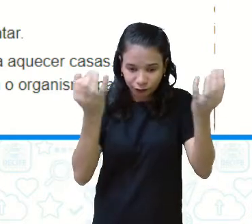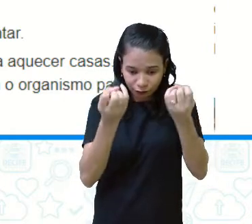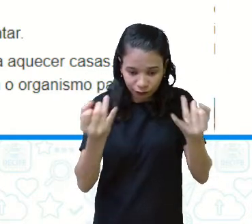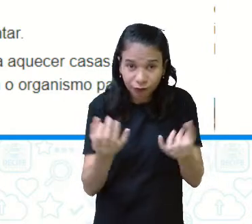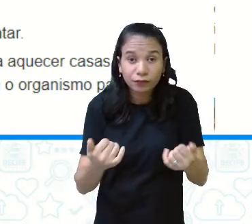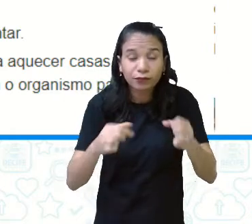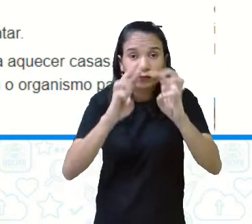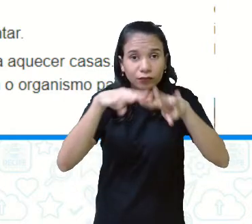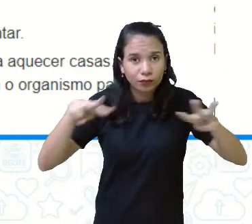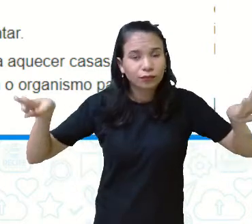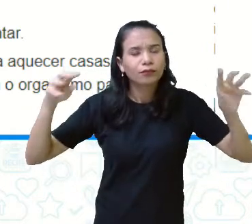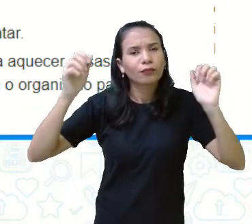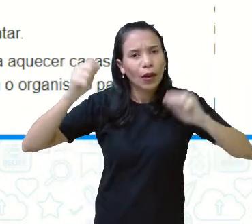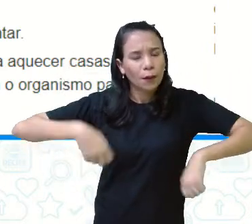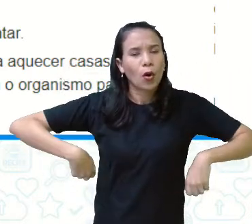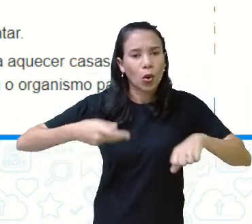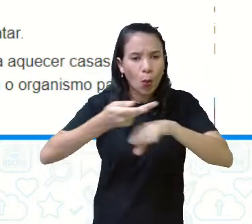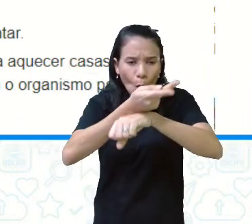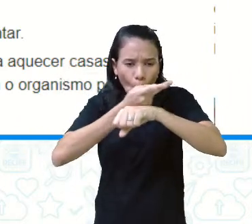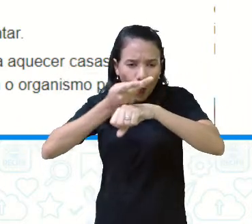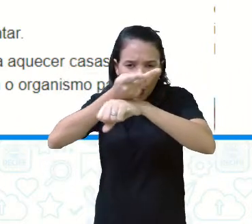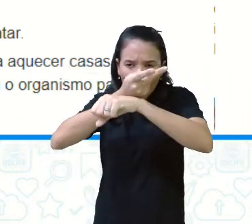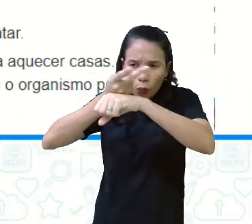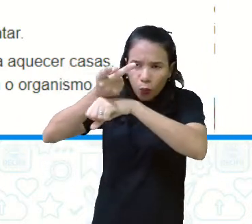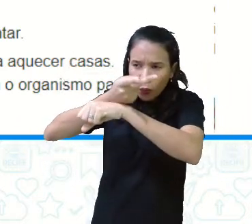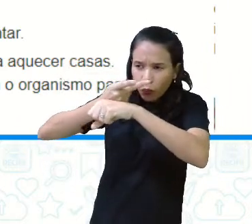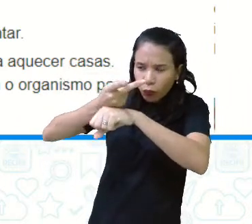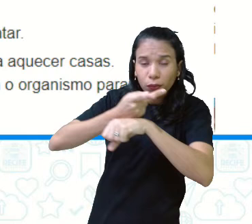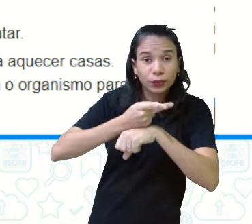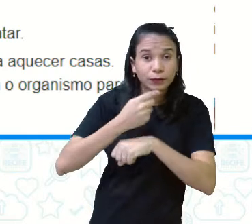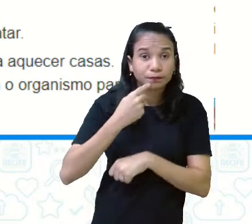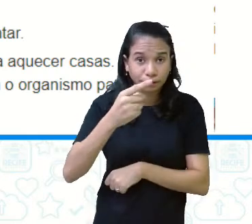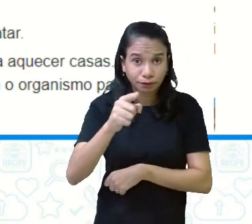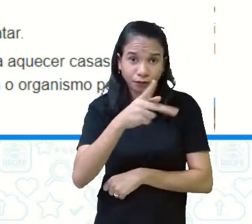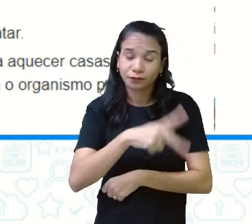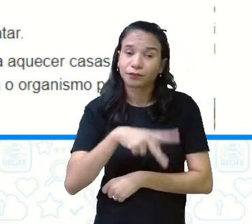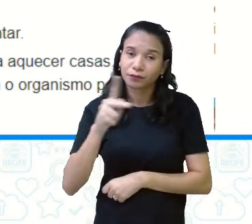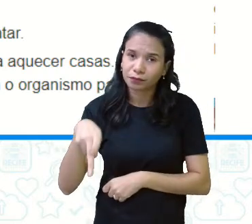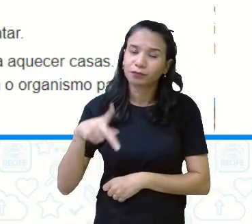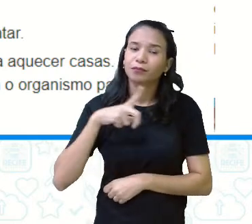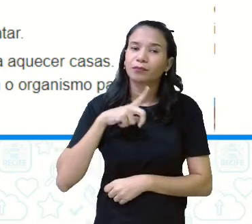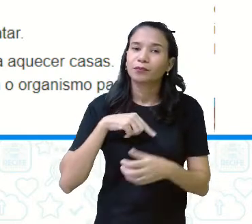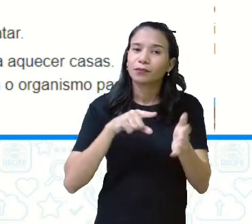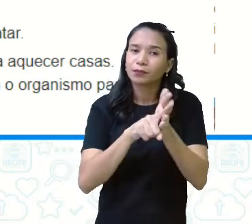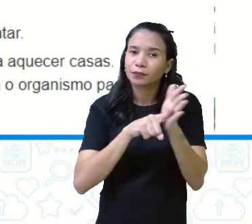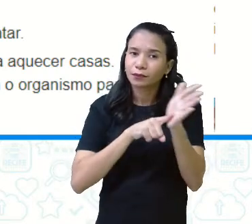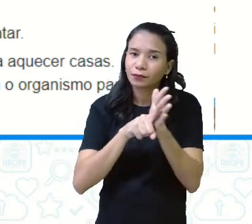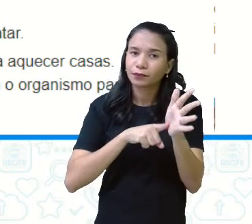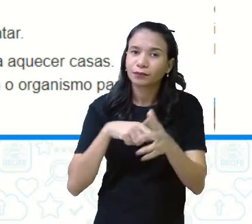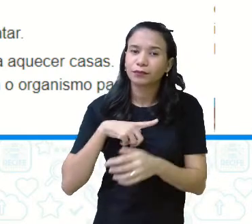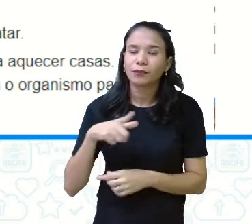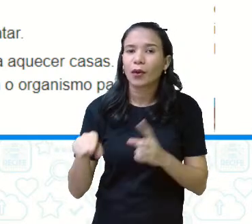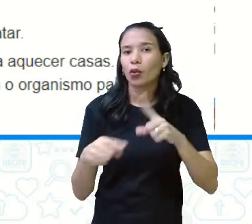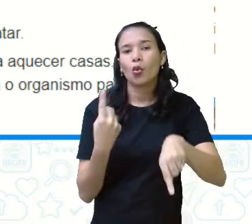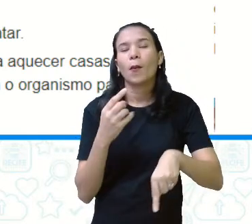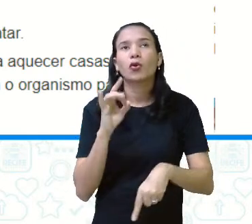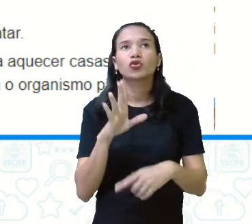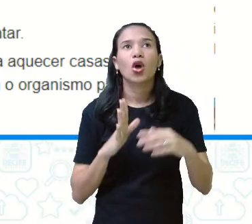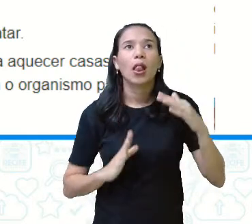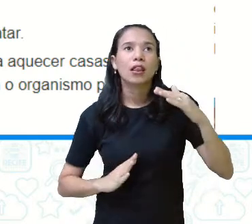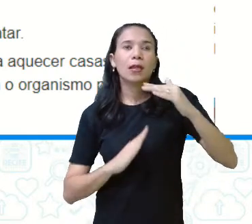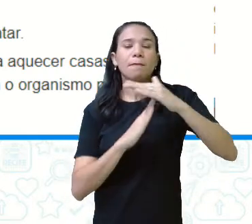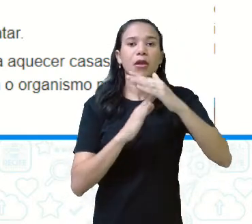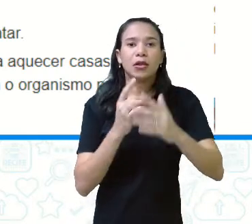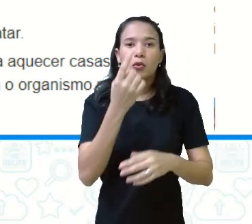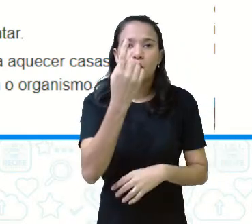você pode fazer uma busca muito completa. Por exemplo, seu professor, sua professora passou uma pesquisa, você não deve se limitar a